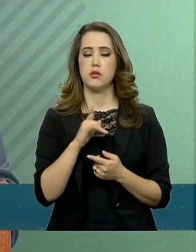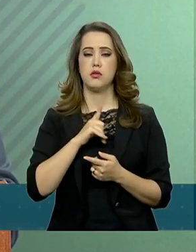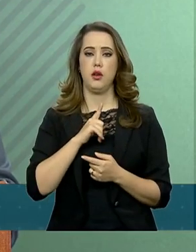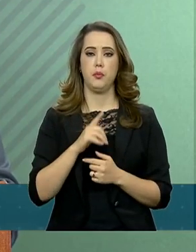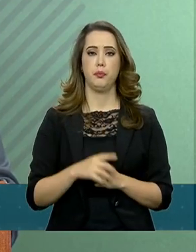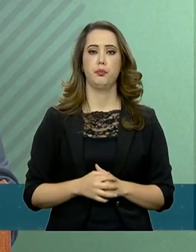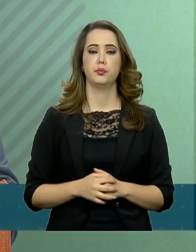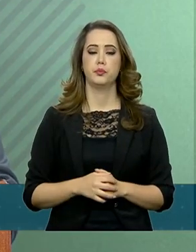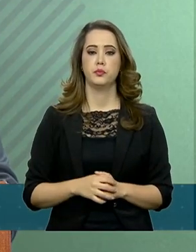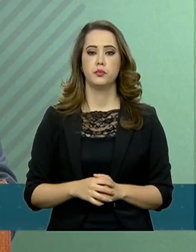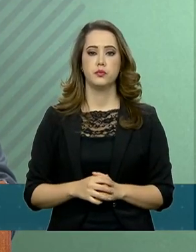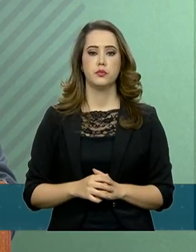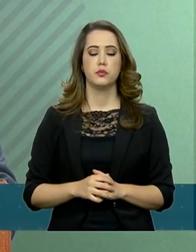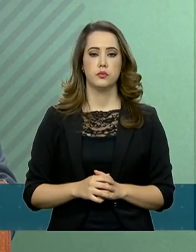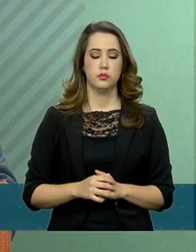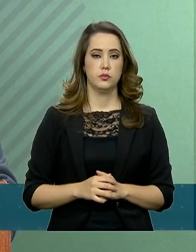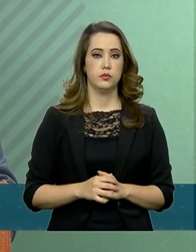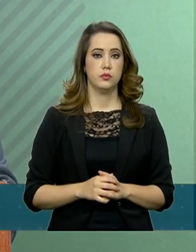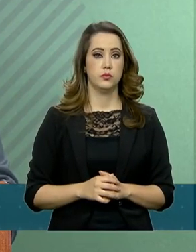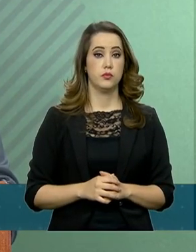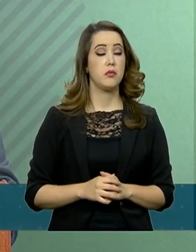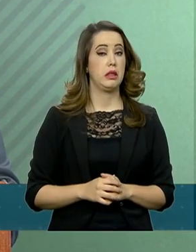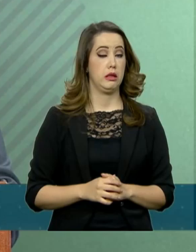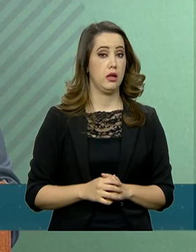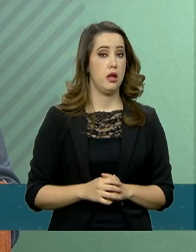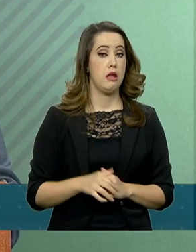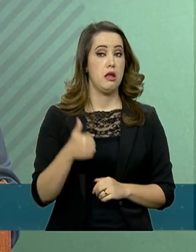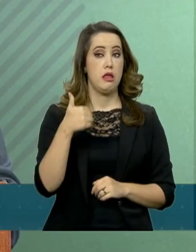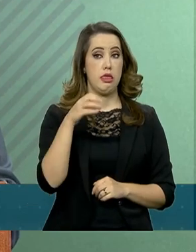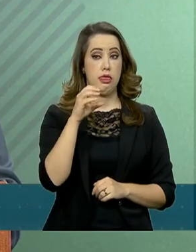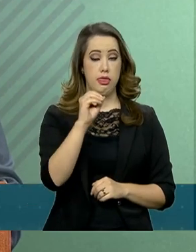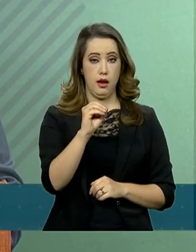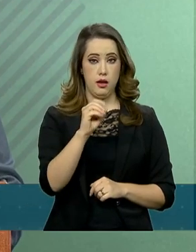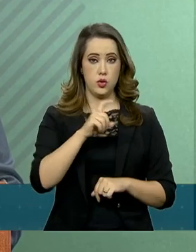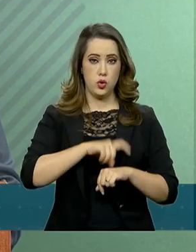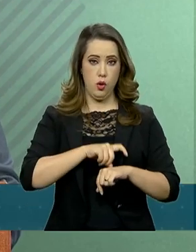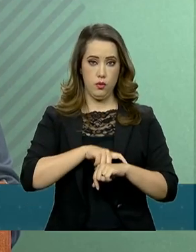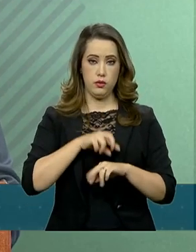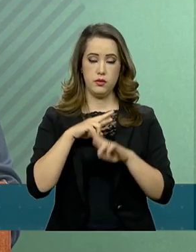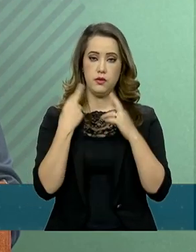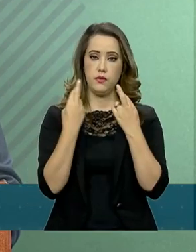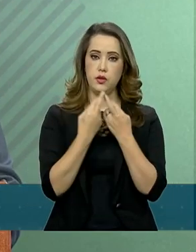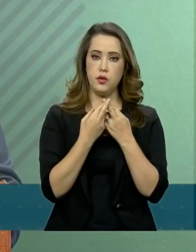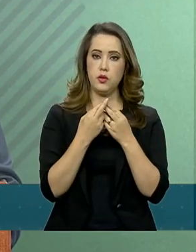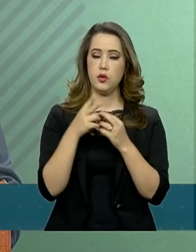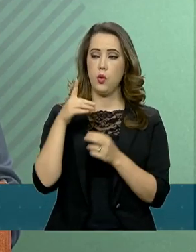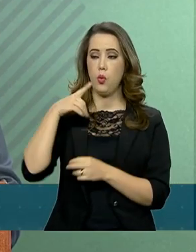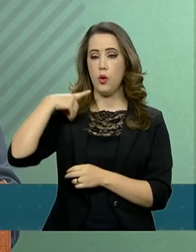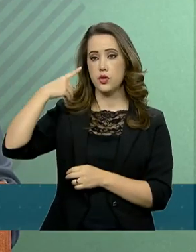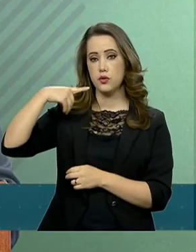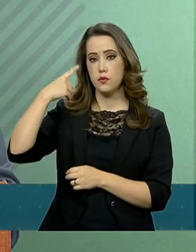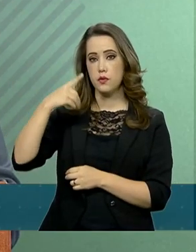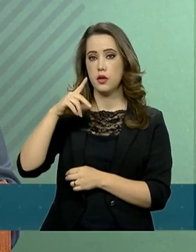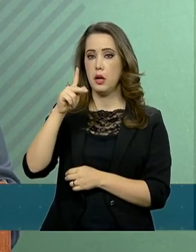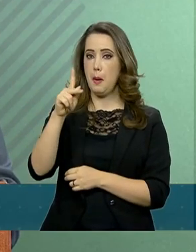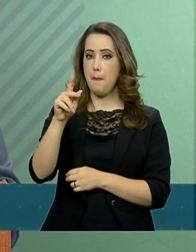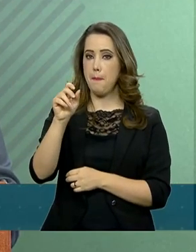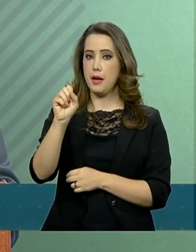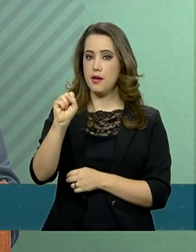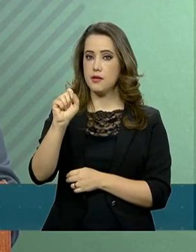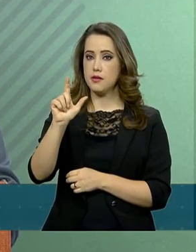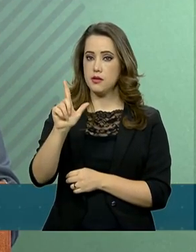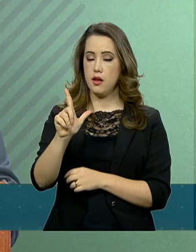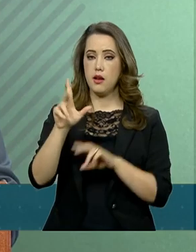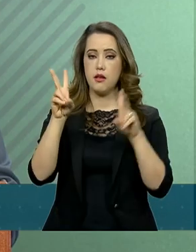possuo às 10 horas a advogada karina cufa a senhora carlini advogada do psl e